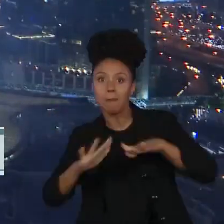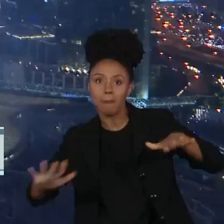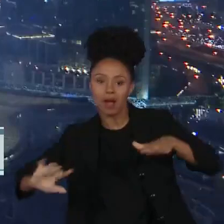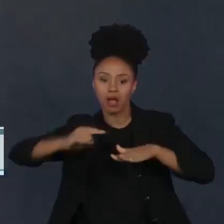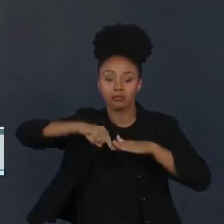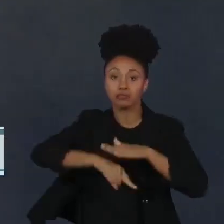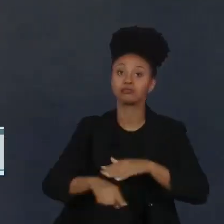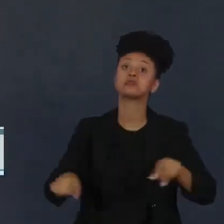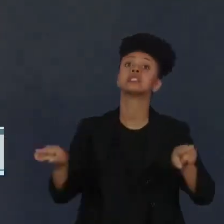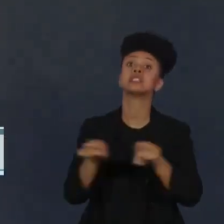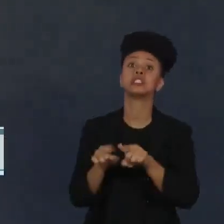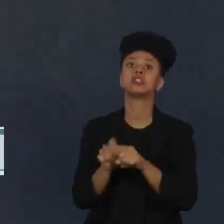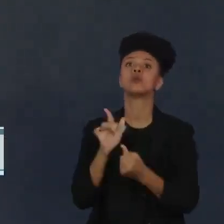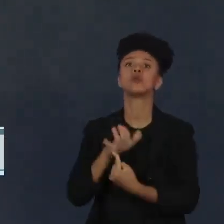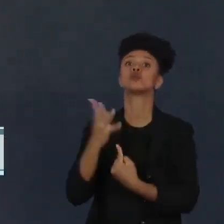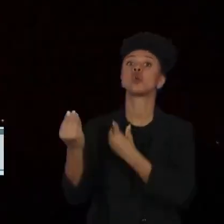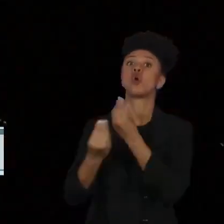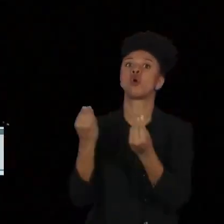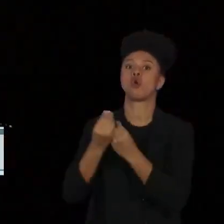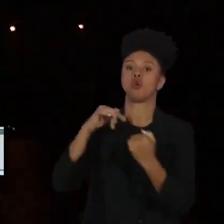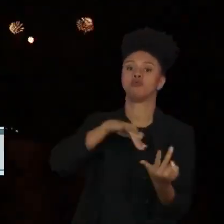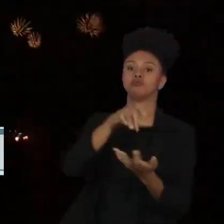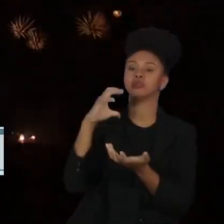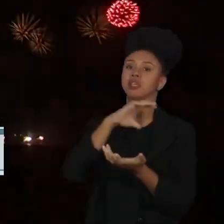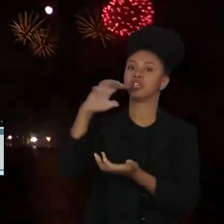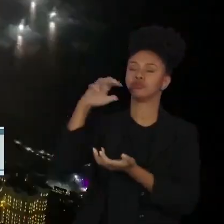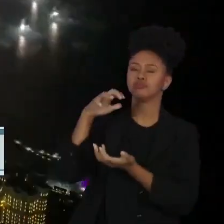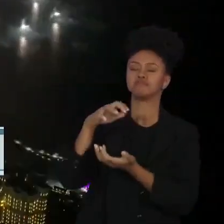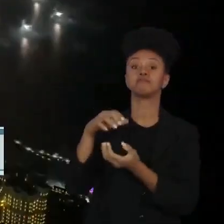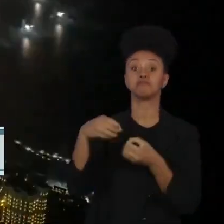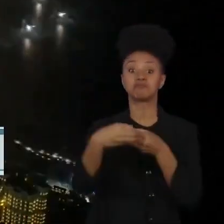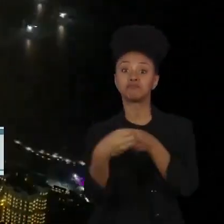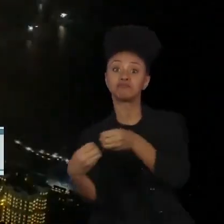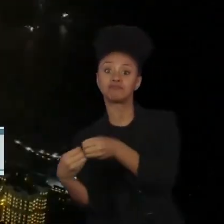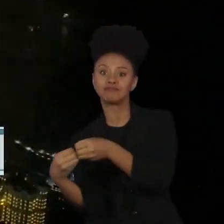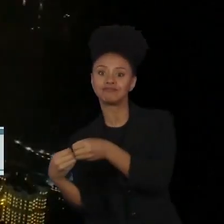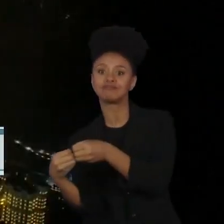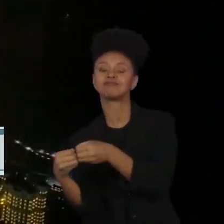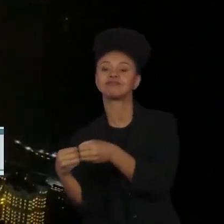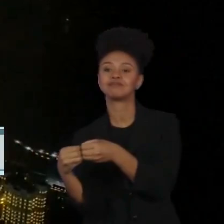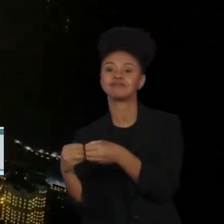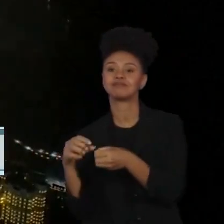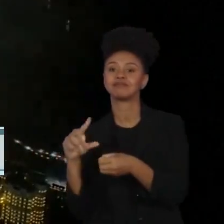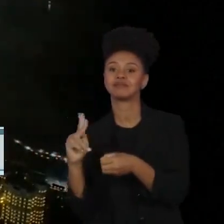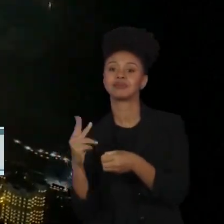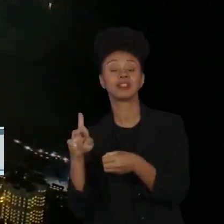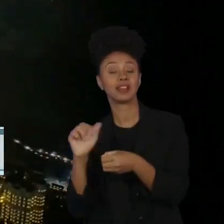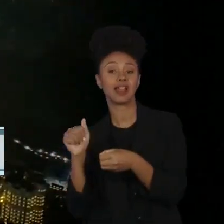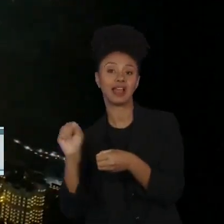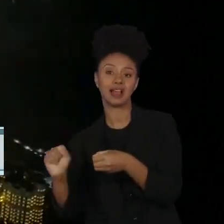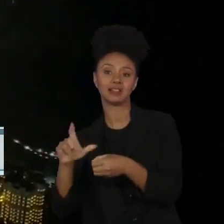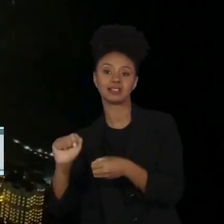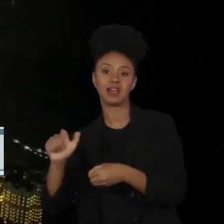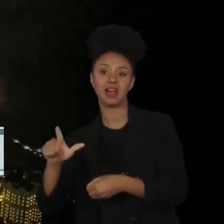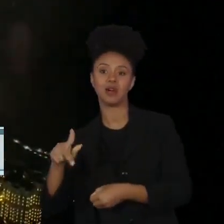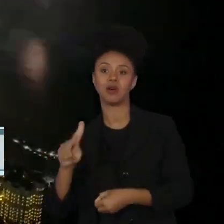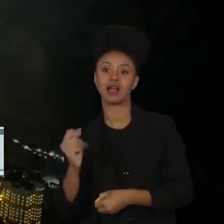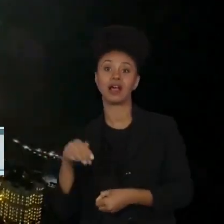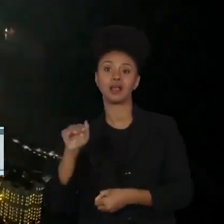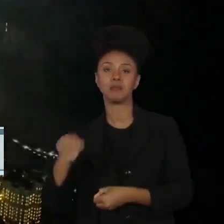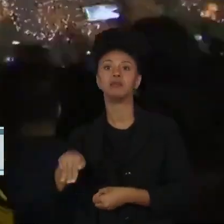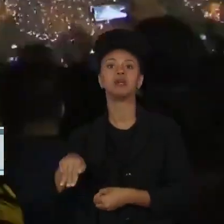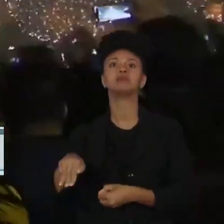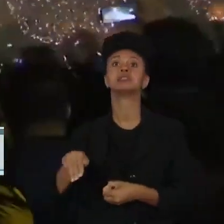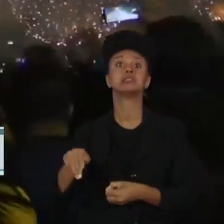do aquecimento global. Pertinho de Dubai, em Ras Al Khaimah, o espetáculo foi para